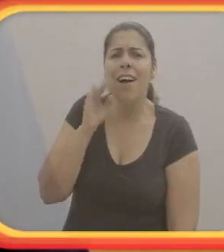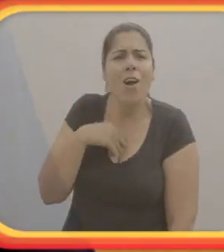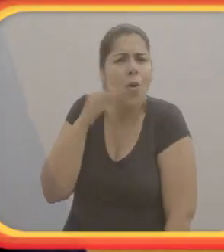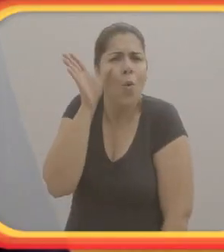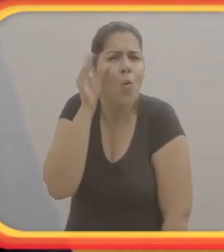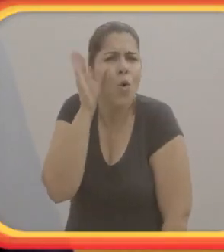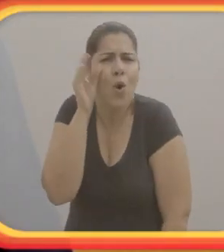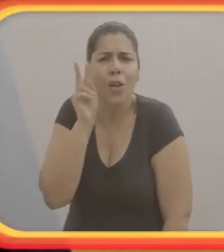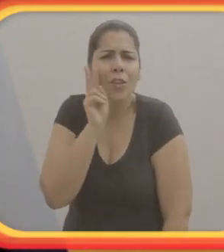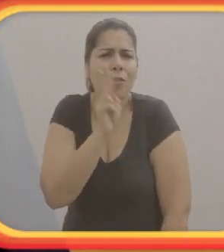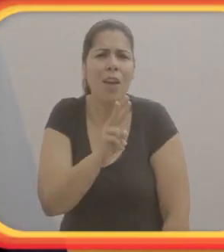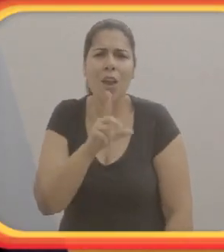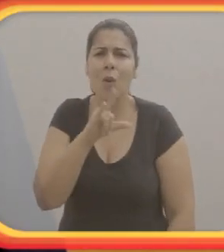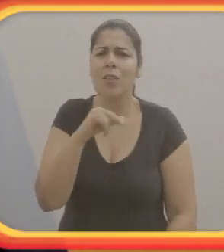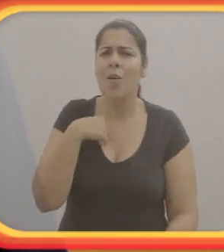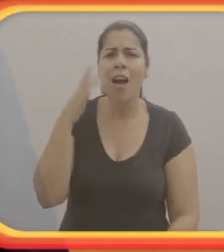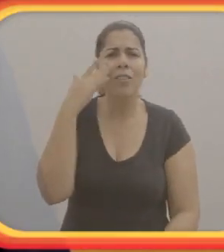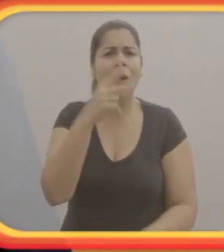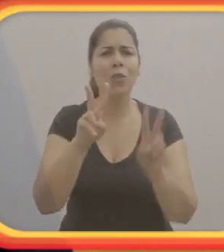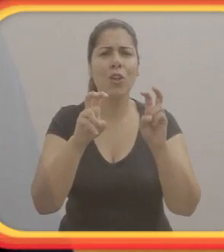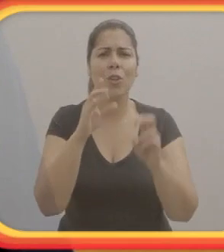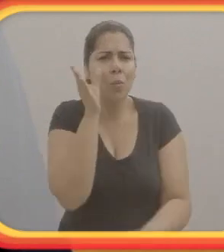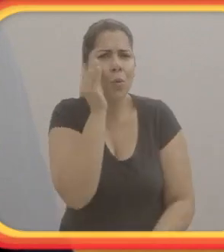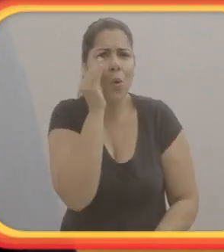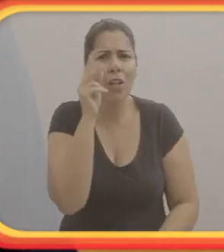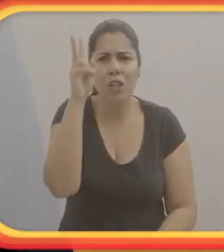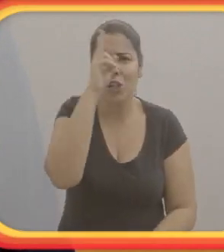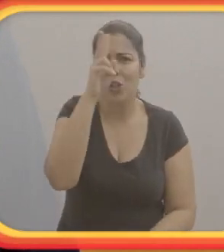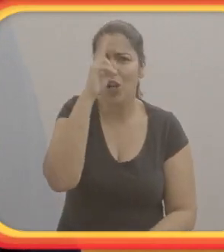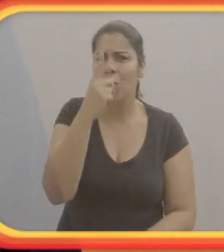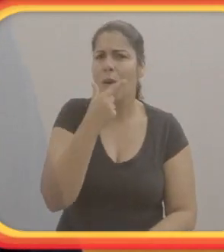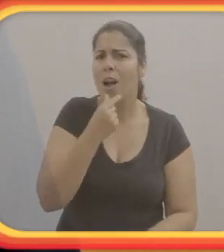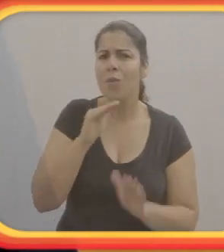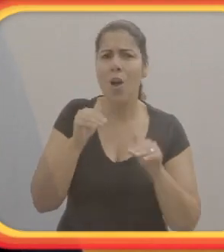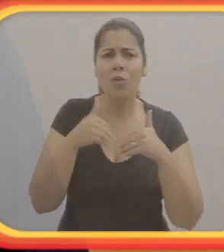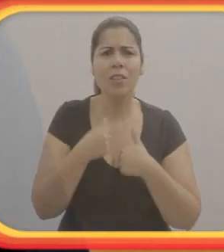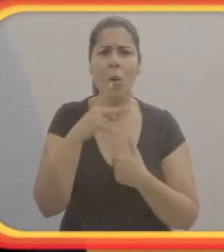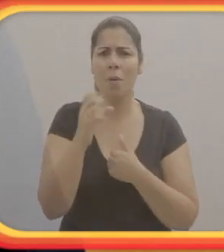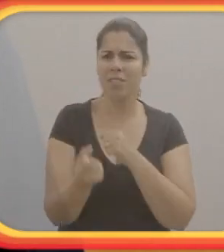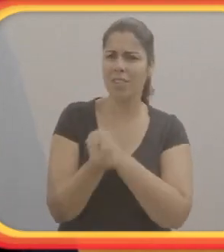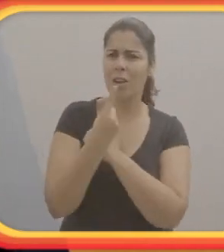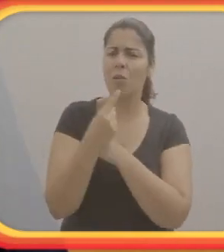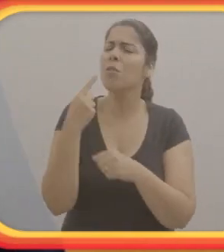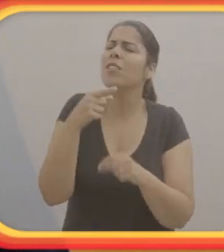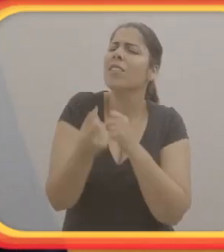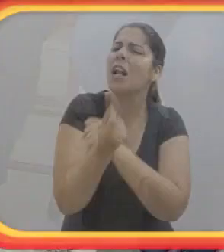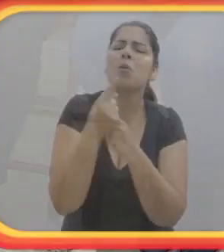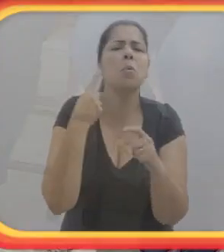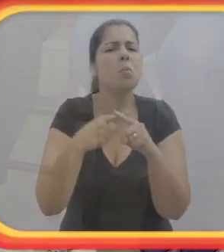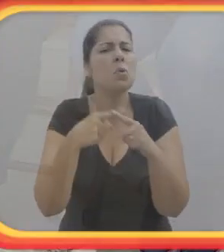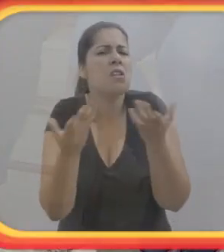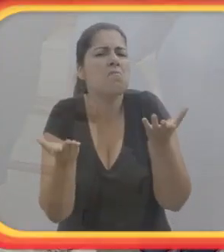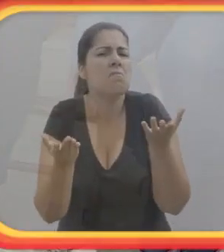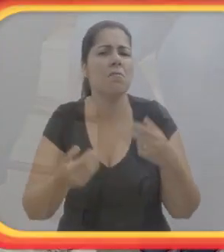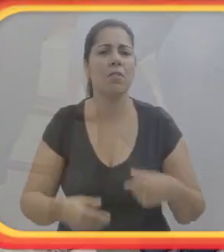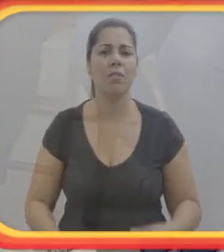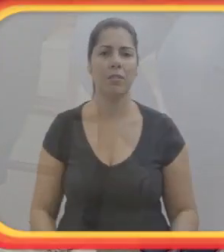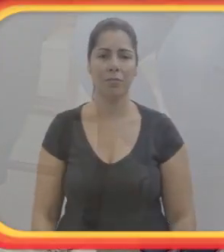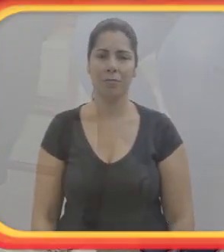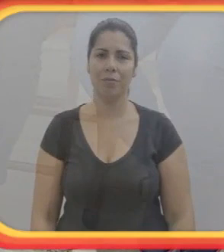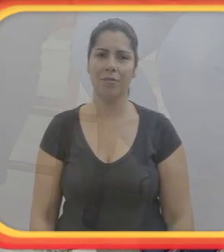ver. Luiz, eu achei o seu título muito curioso. Histórias de um garoto autista e um pai estranho. Por que